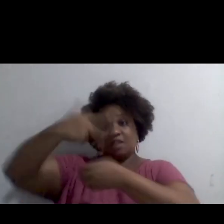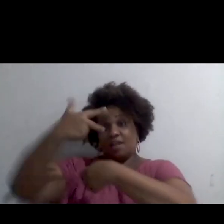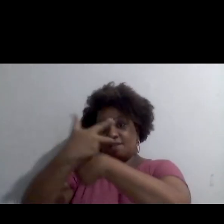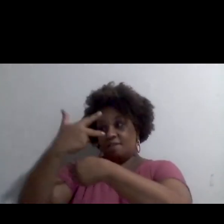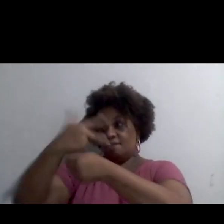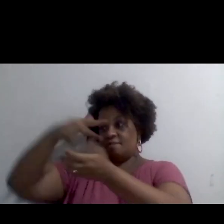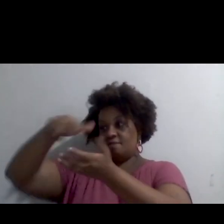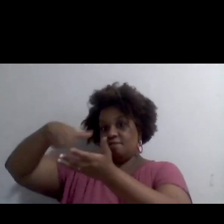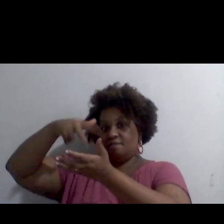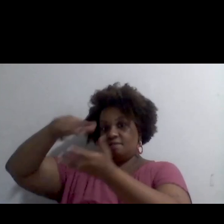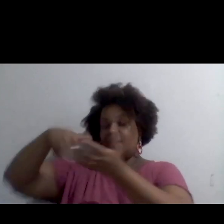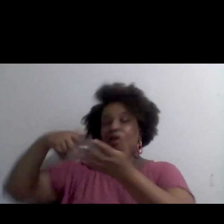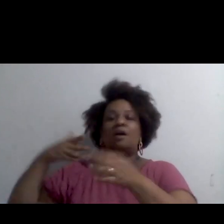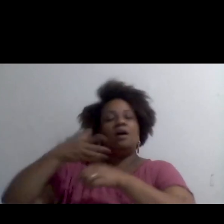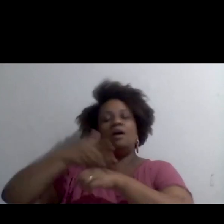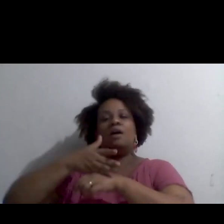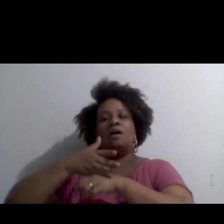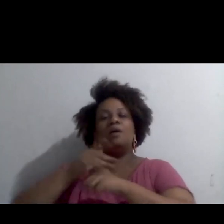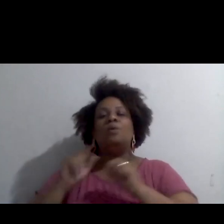E venho aqui mais